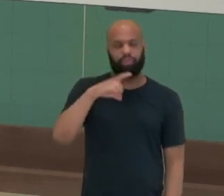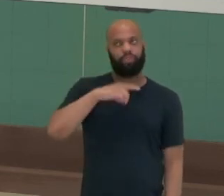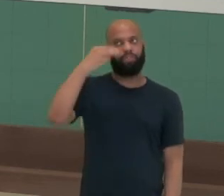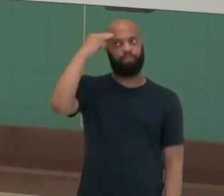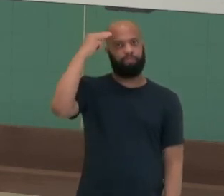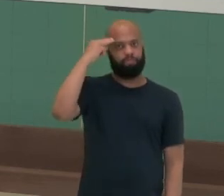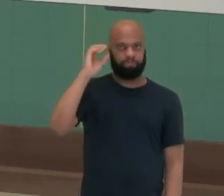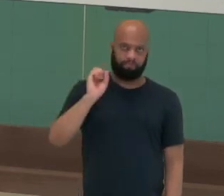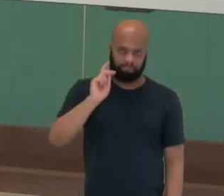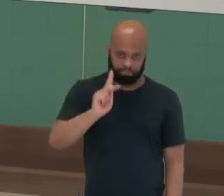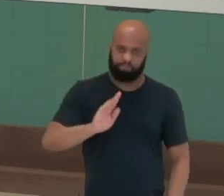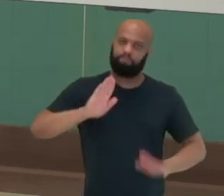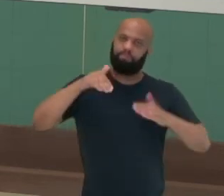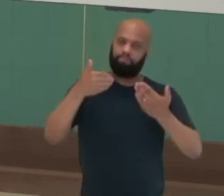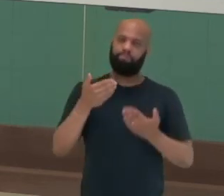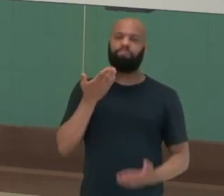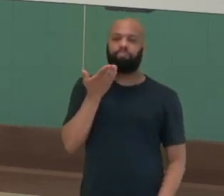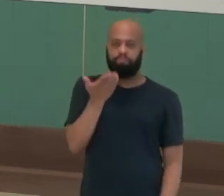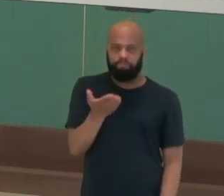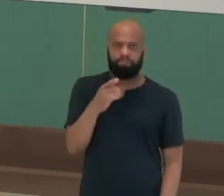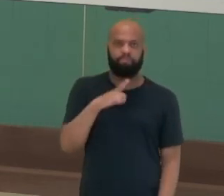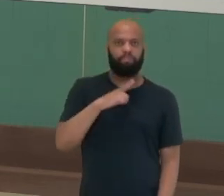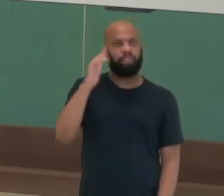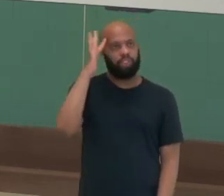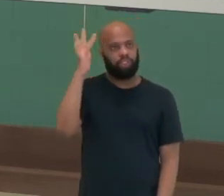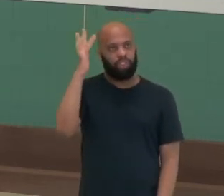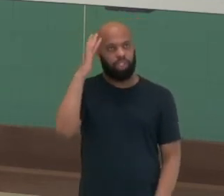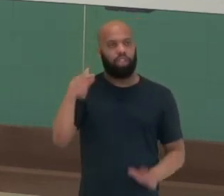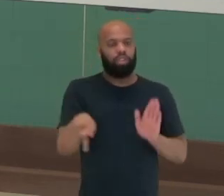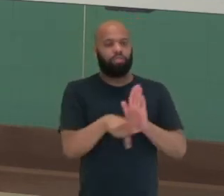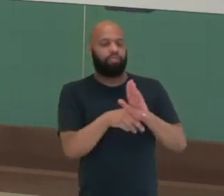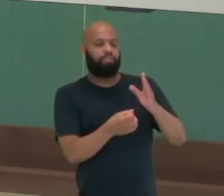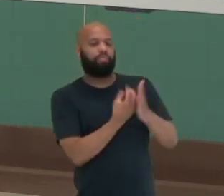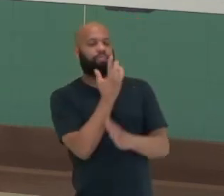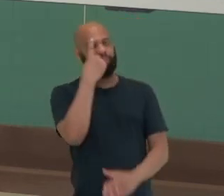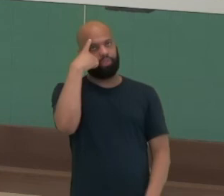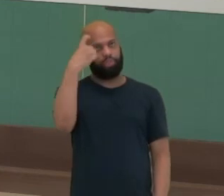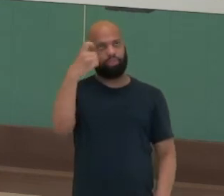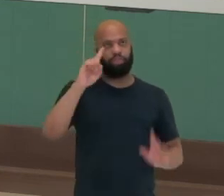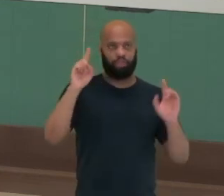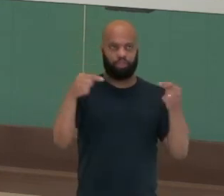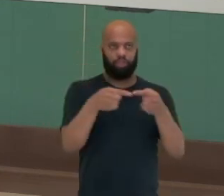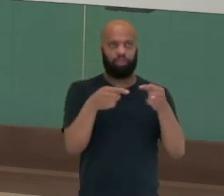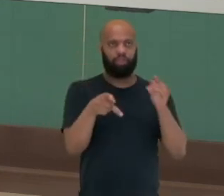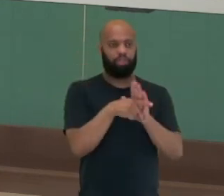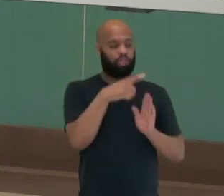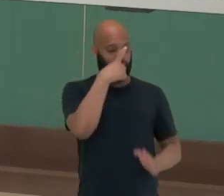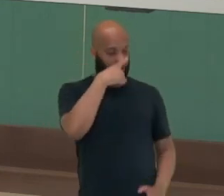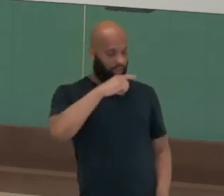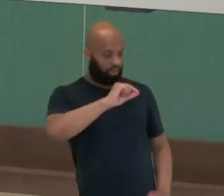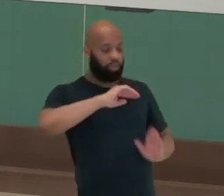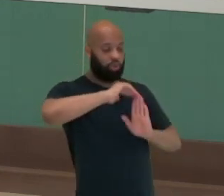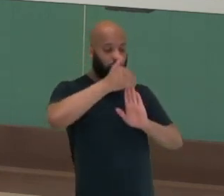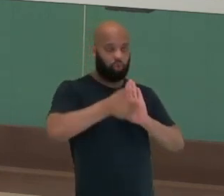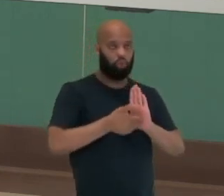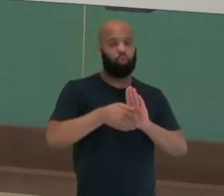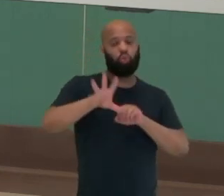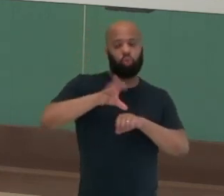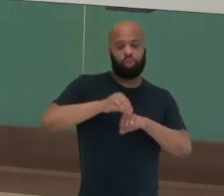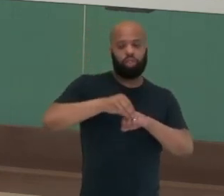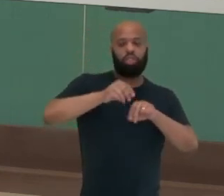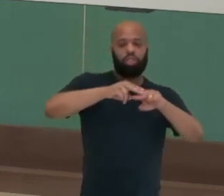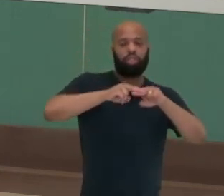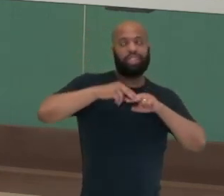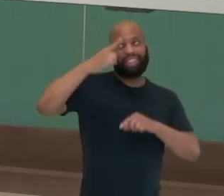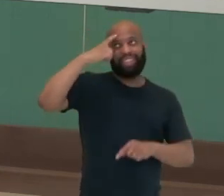mente, certo? Então aí a teoria da origem das ideias de acordo com Locke, todo conhecimento. Sim, provém das